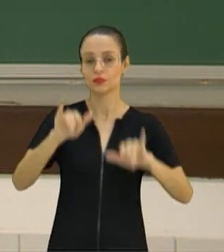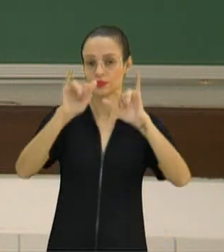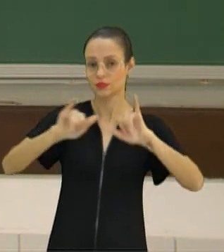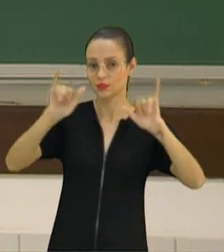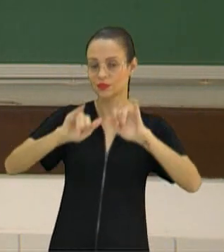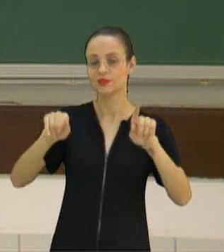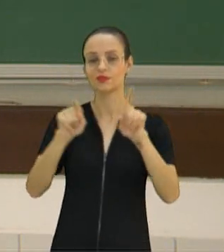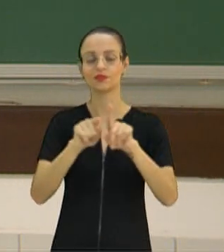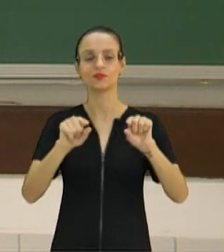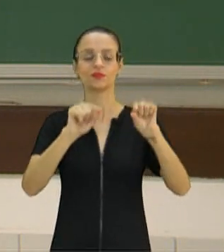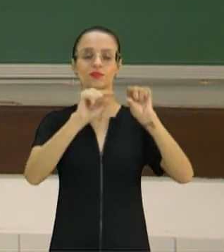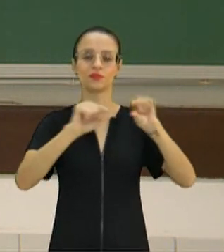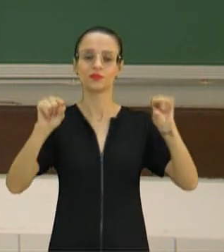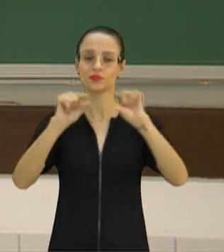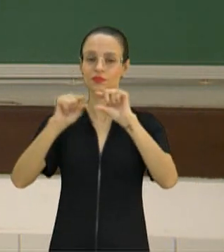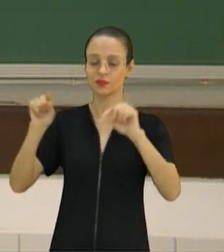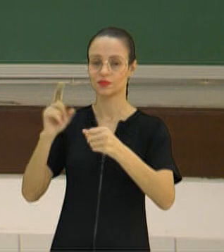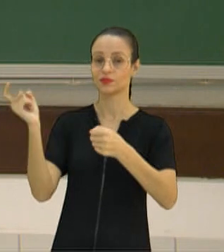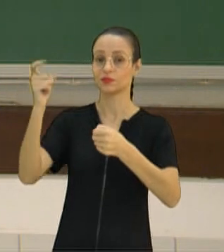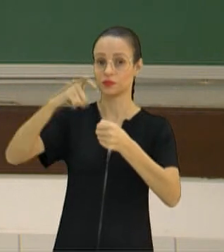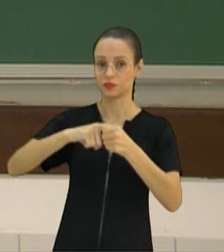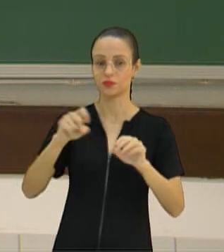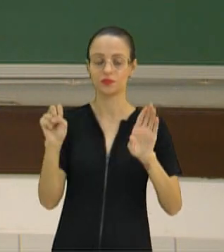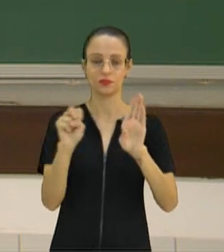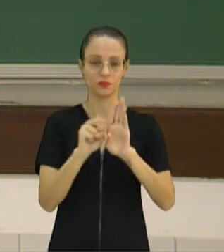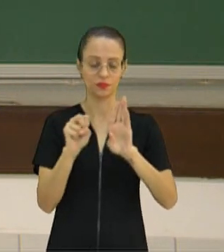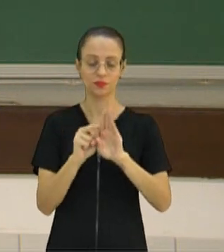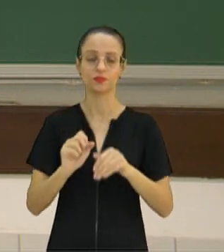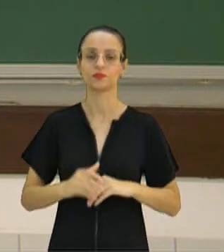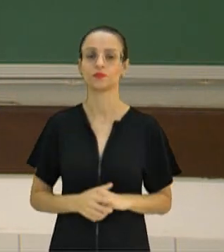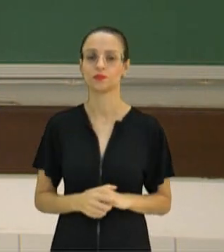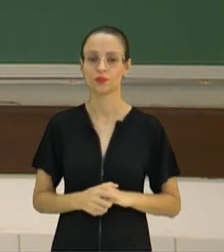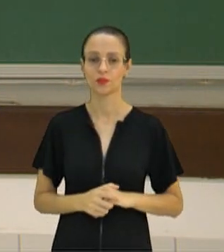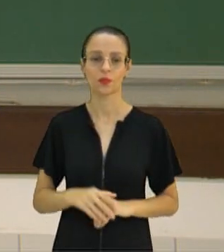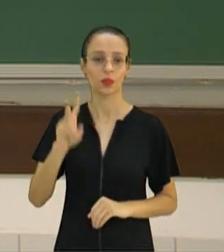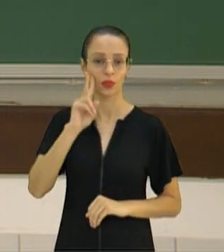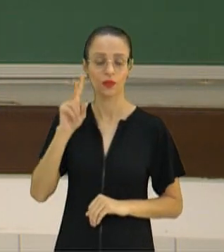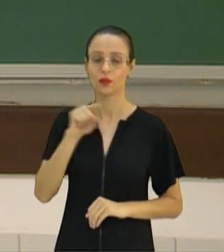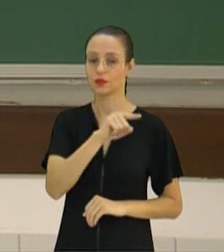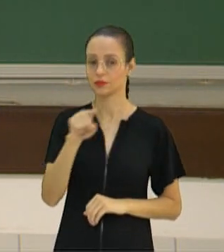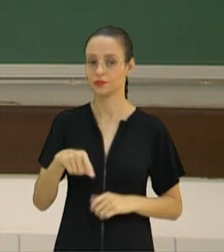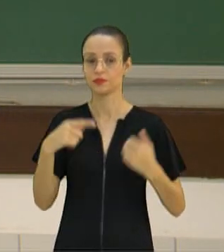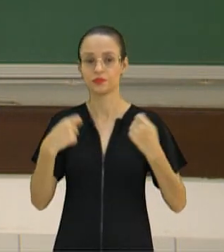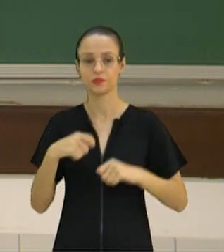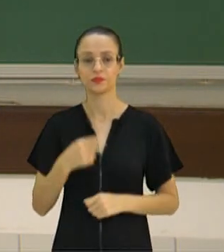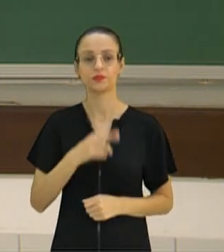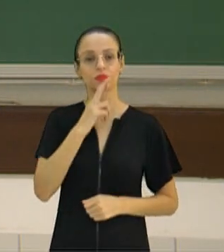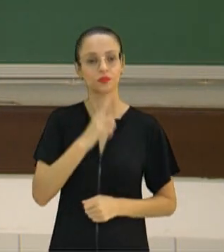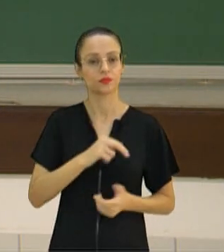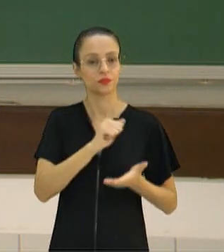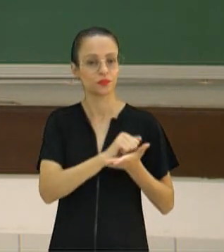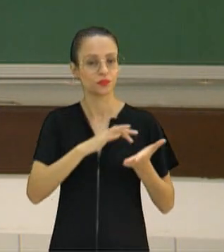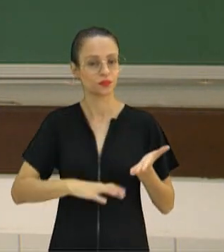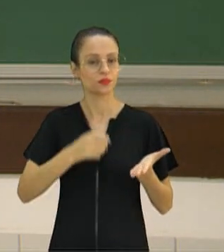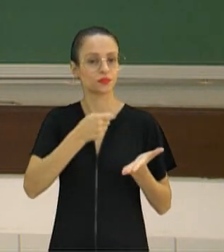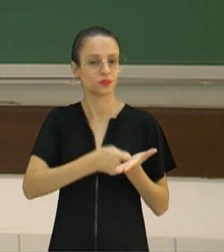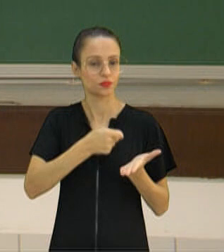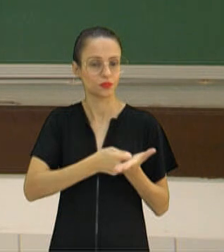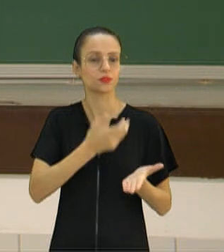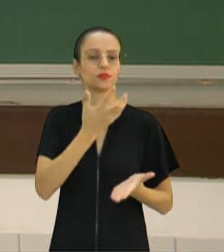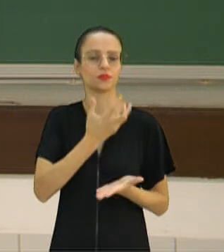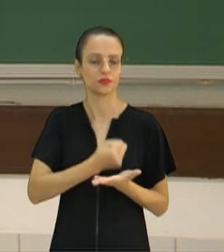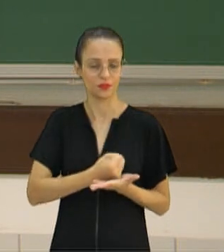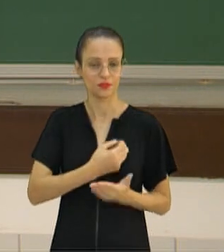e oração subordinada substantiva. Lembre-se, você deve realizar a atividade obrigatória para registrar sua